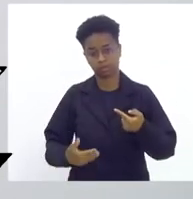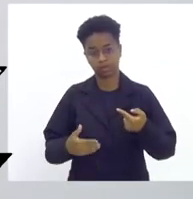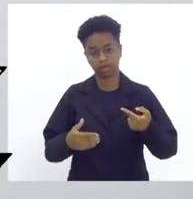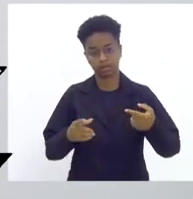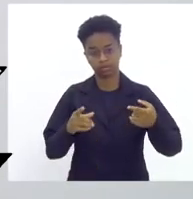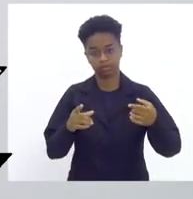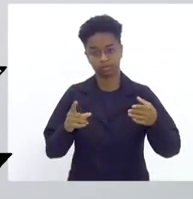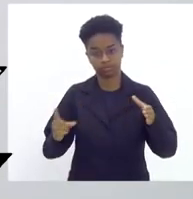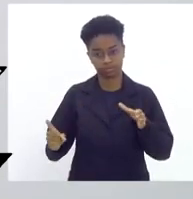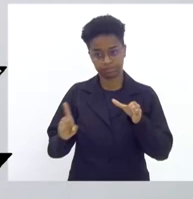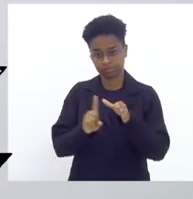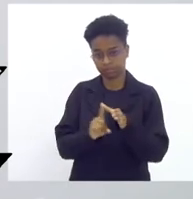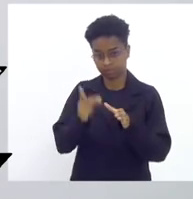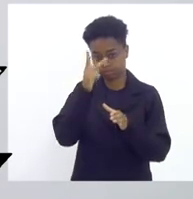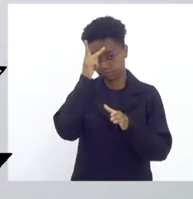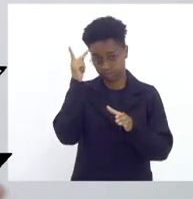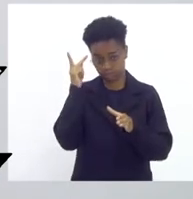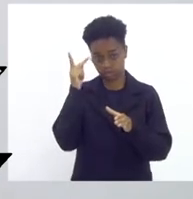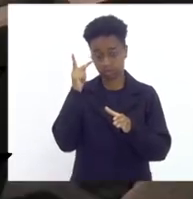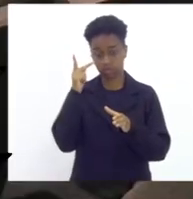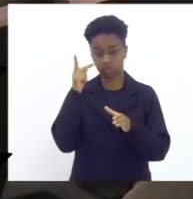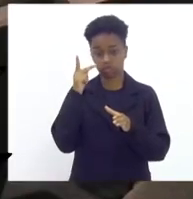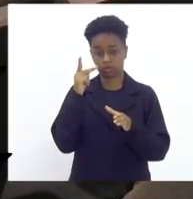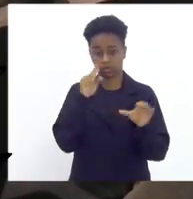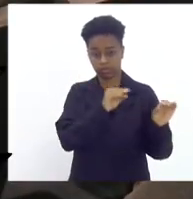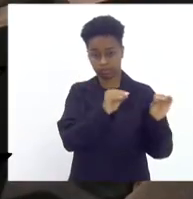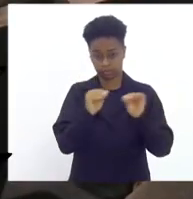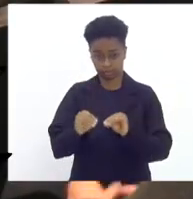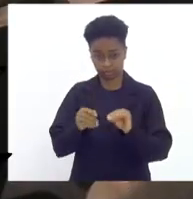de Refúgio no mercado de trabalho brasileiro